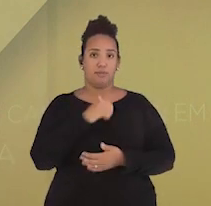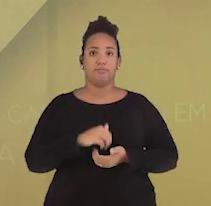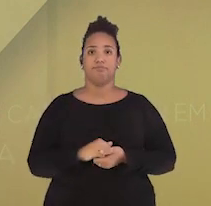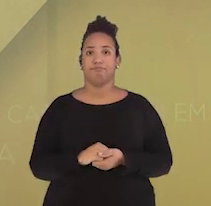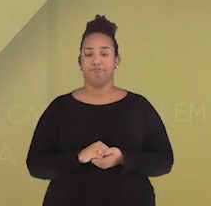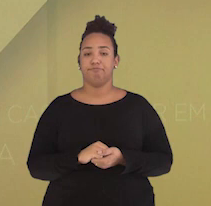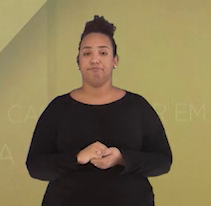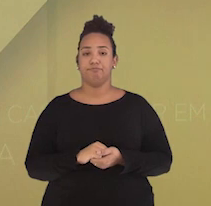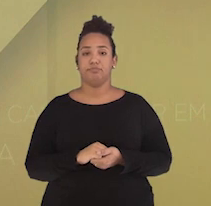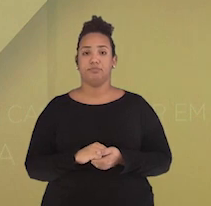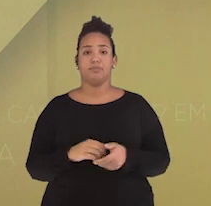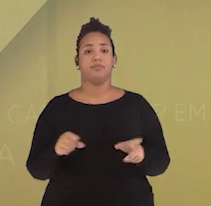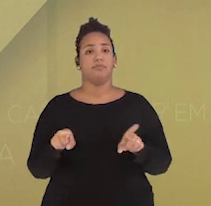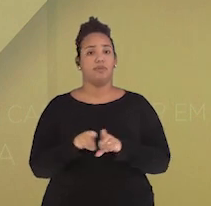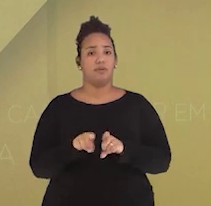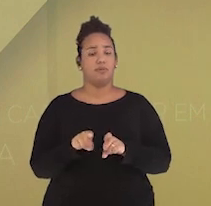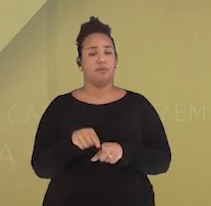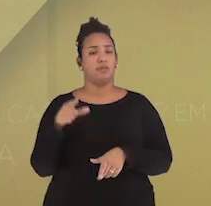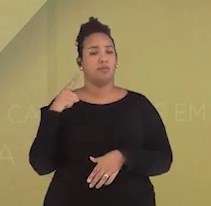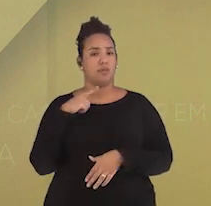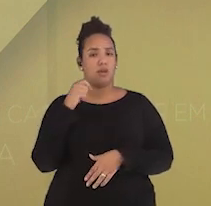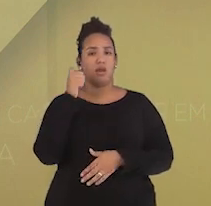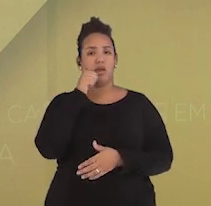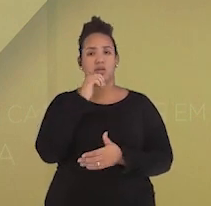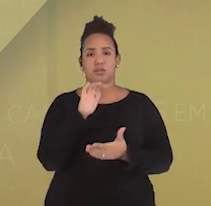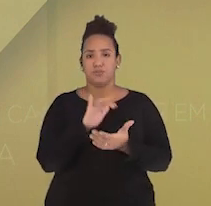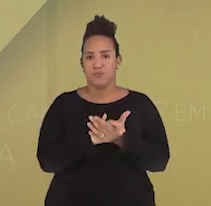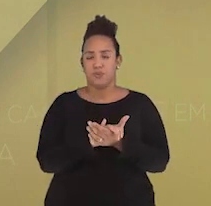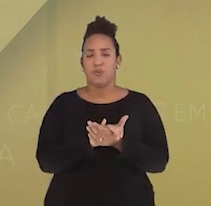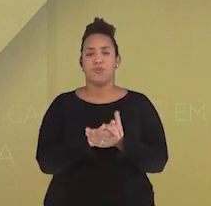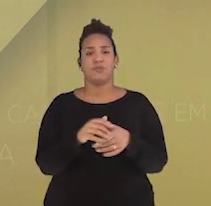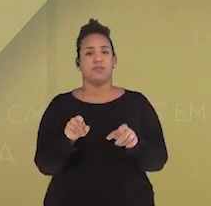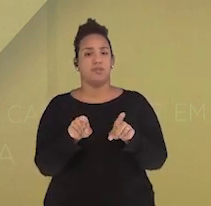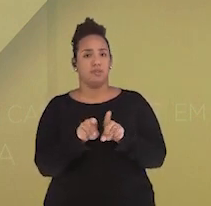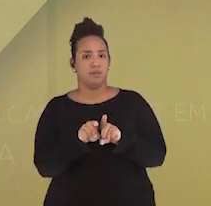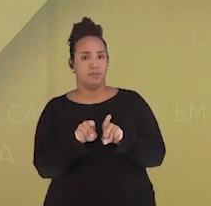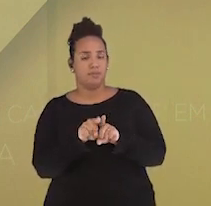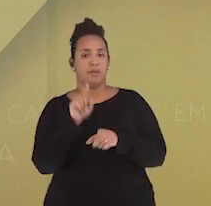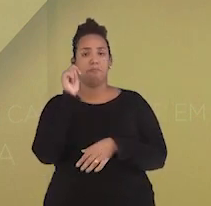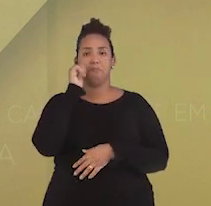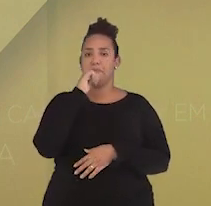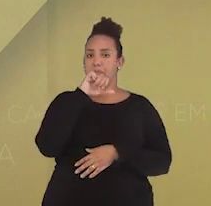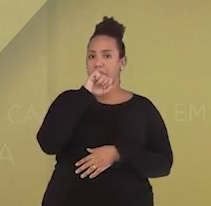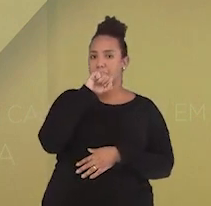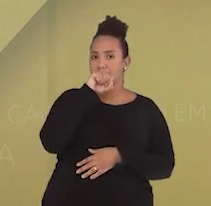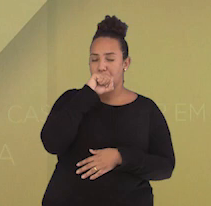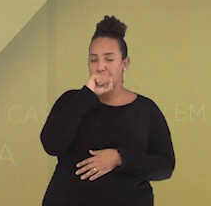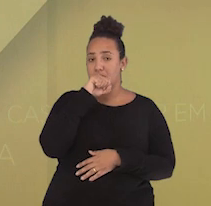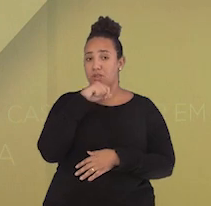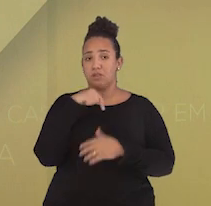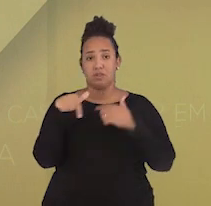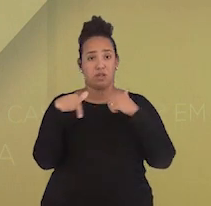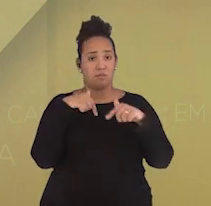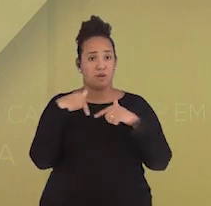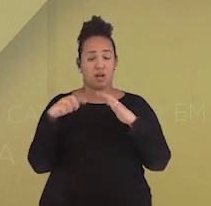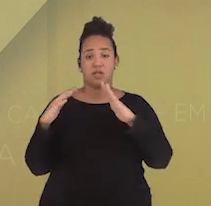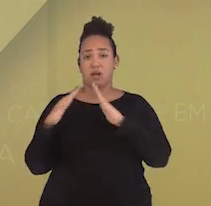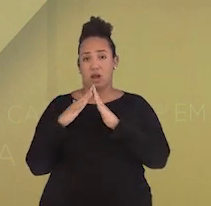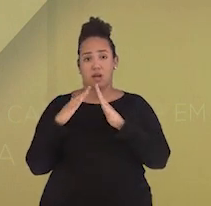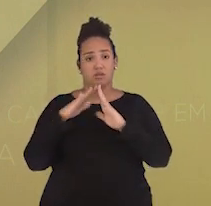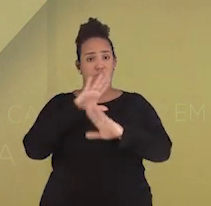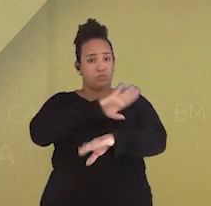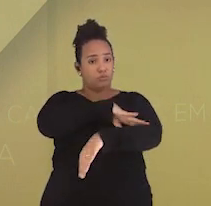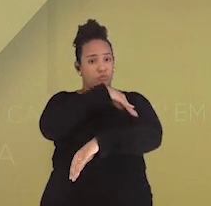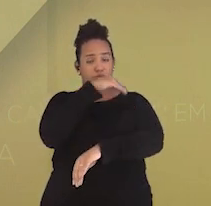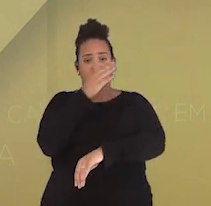Ainda existem muitas esposas e mães que assumem por tempo integral as atividades domésticas.